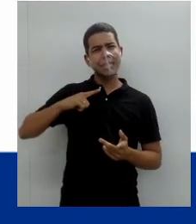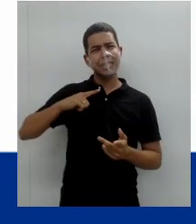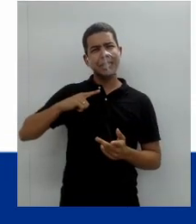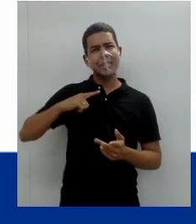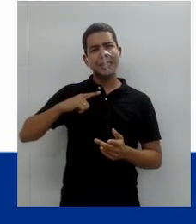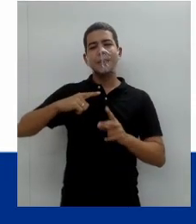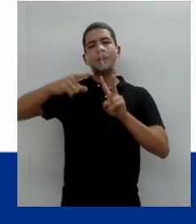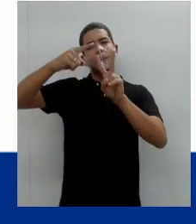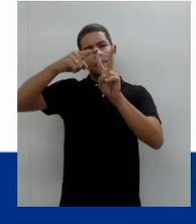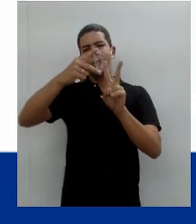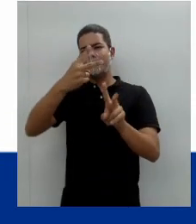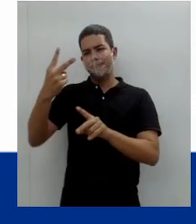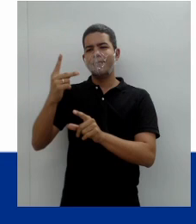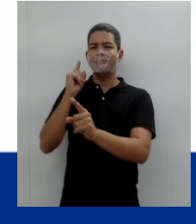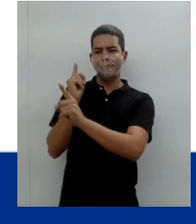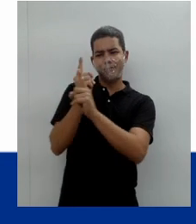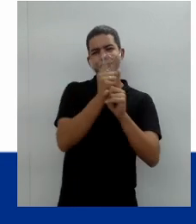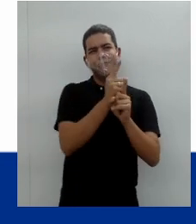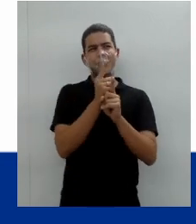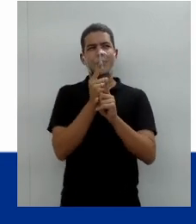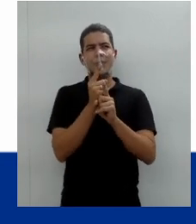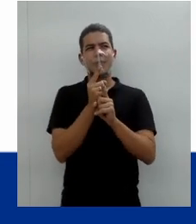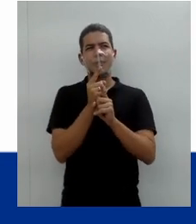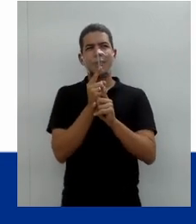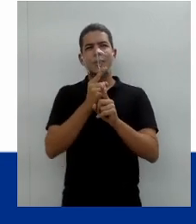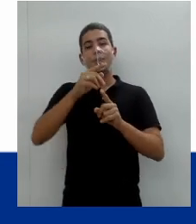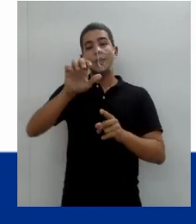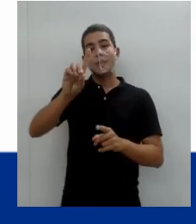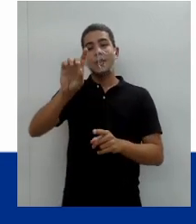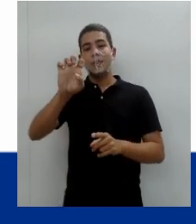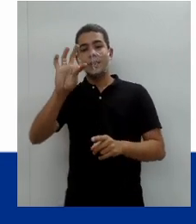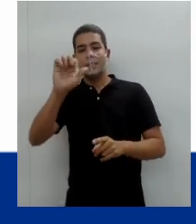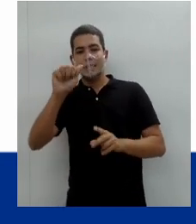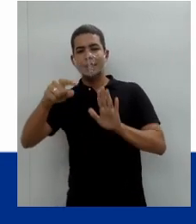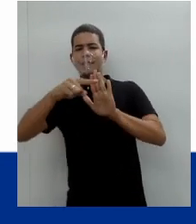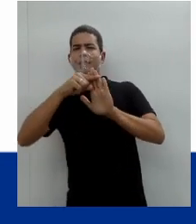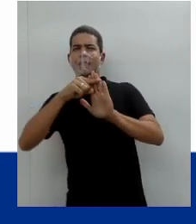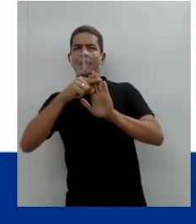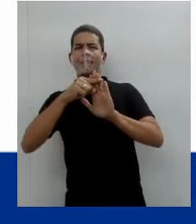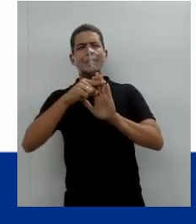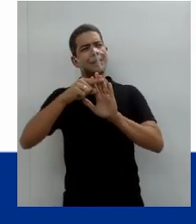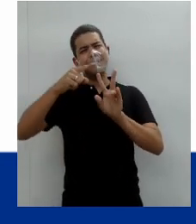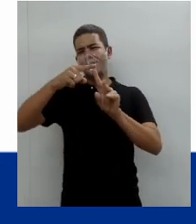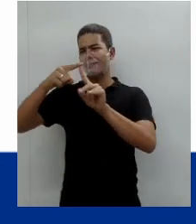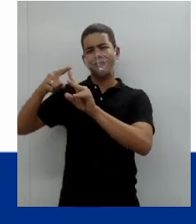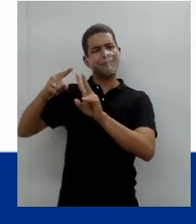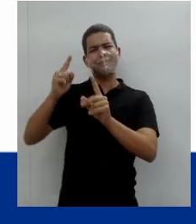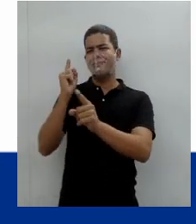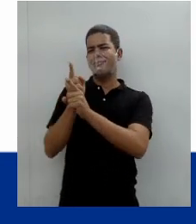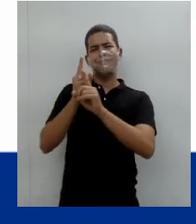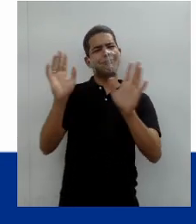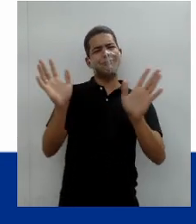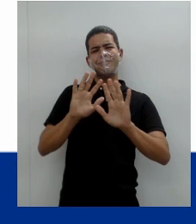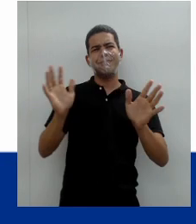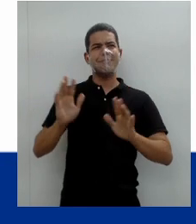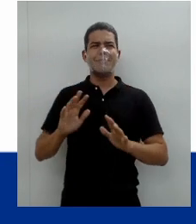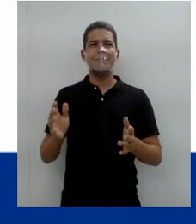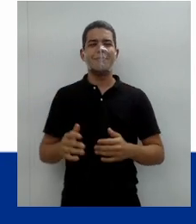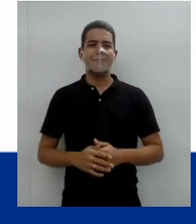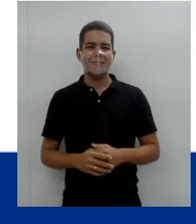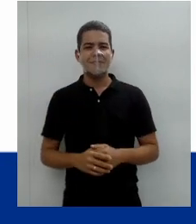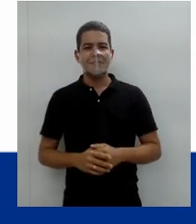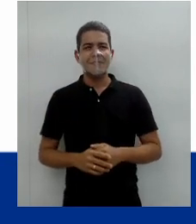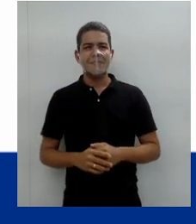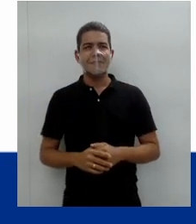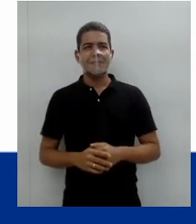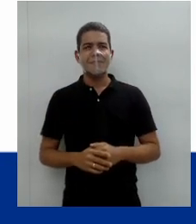duas raízes vamos encontrar. Se o delta é negativo, raízes nós não vamos achar. Burum, burum,